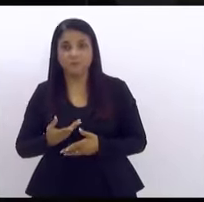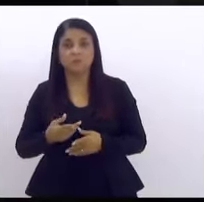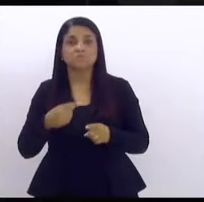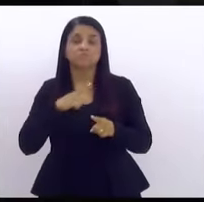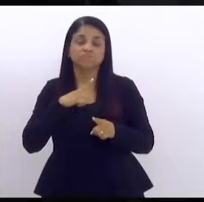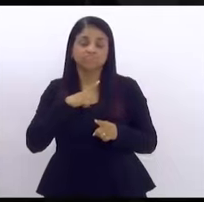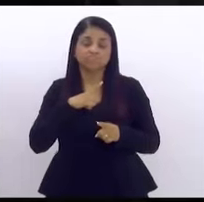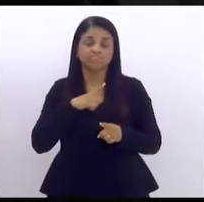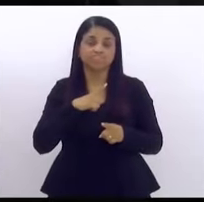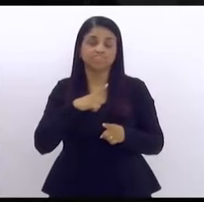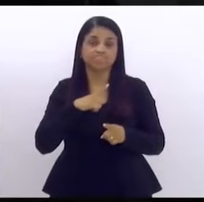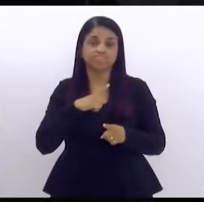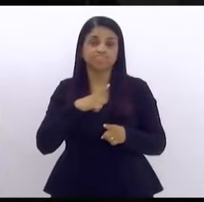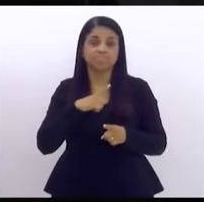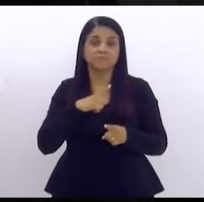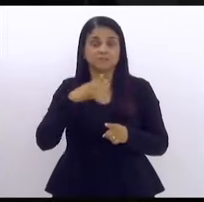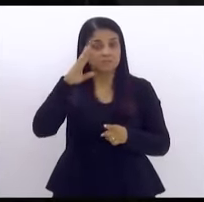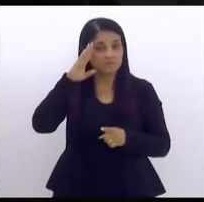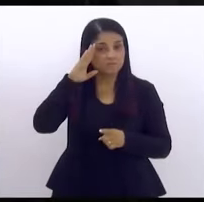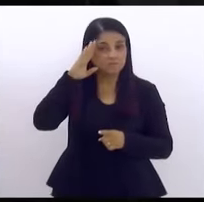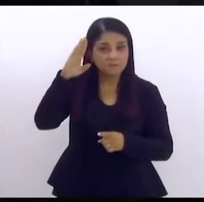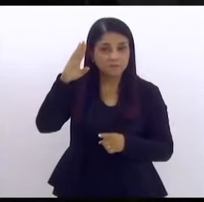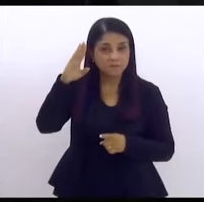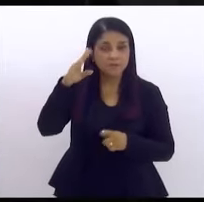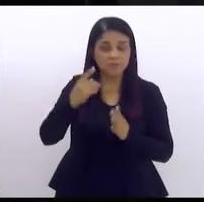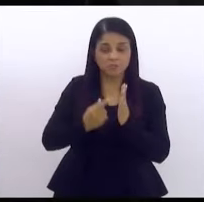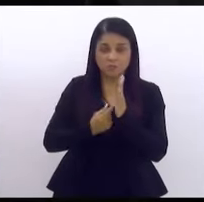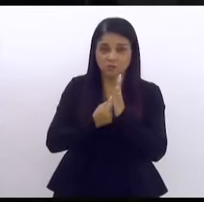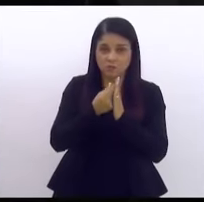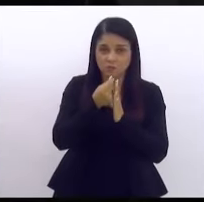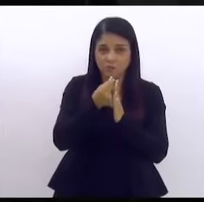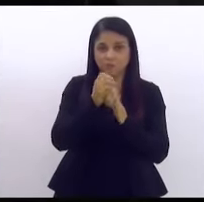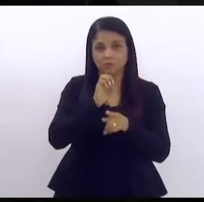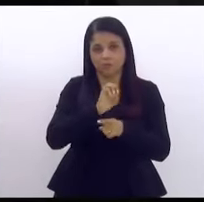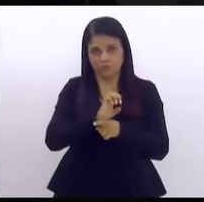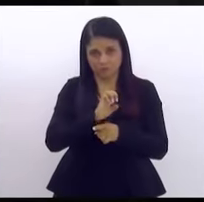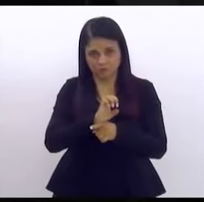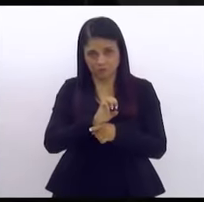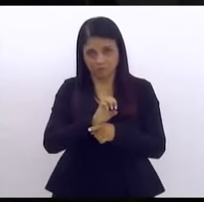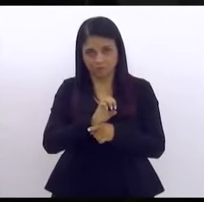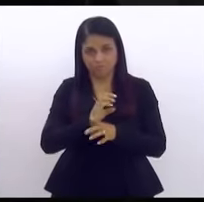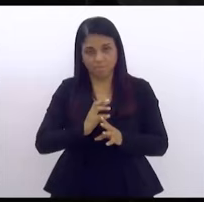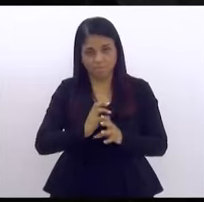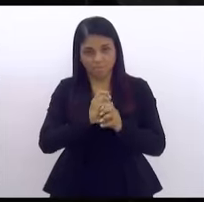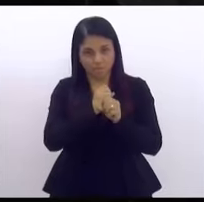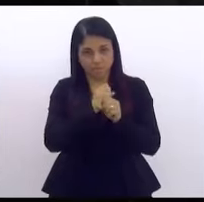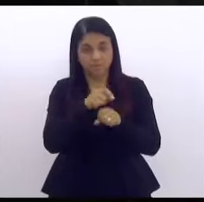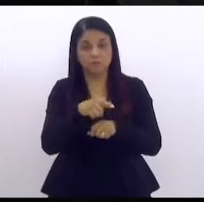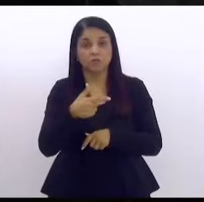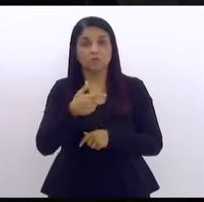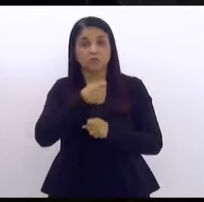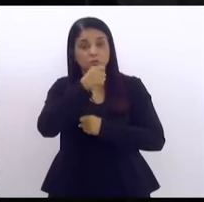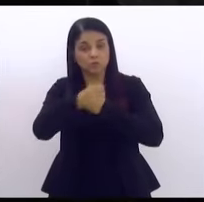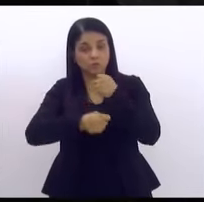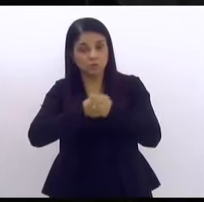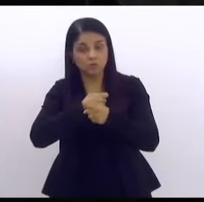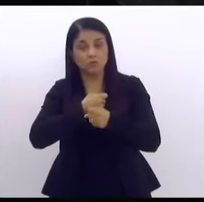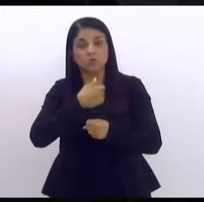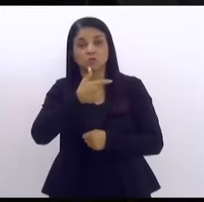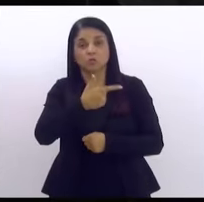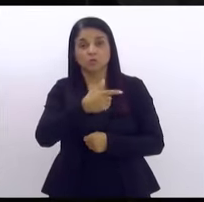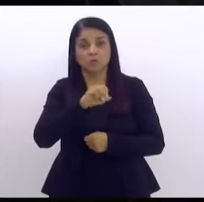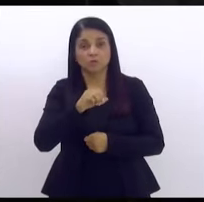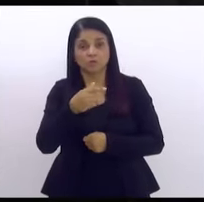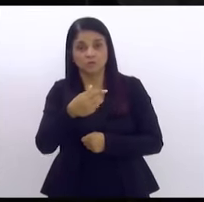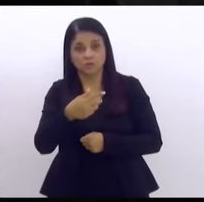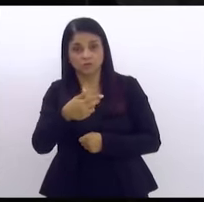se materializar nas prioridades do orçamento do Estado. Então, em 2024, teremos mais